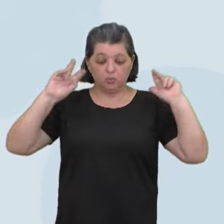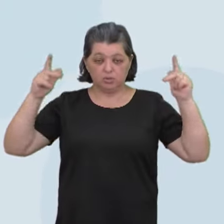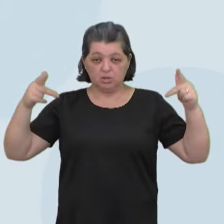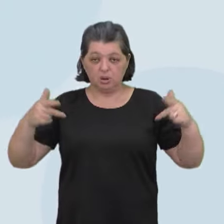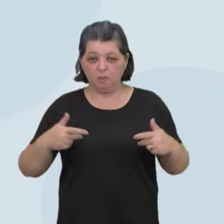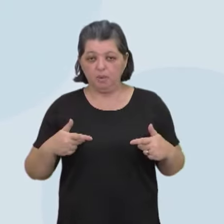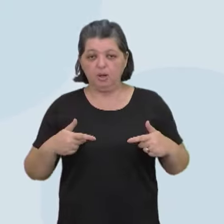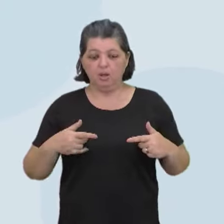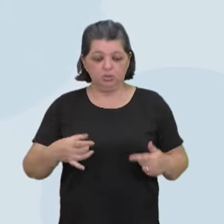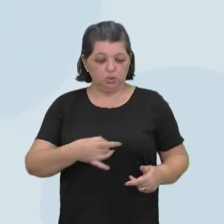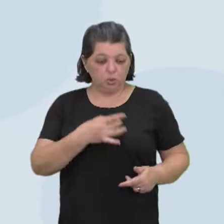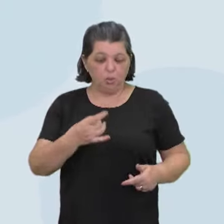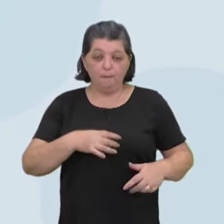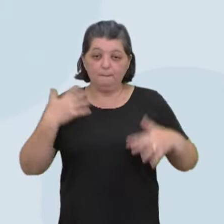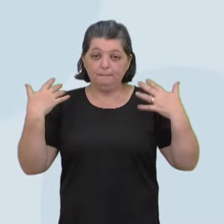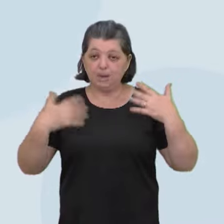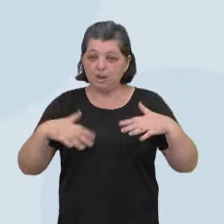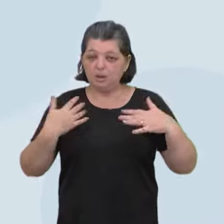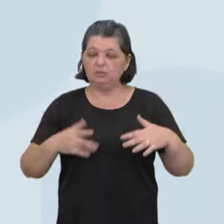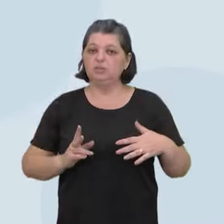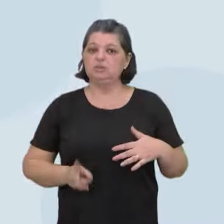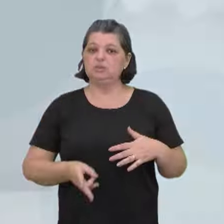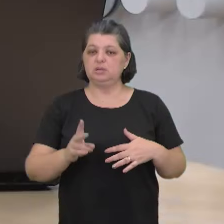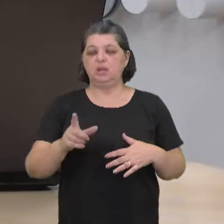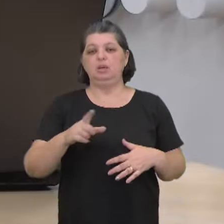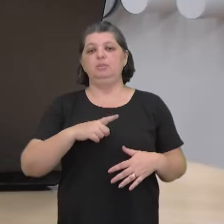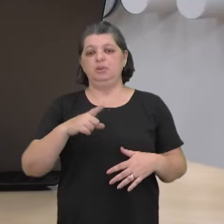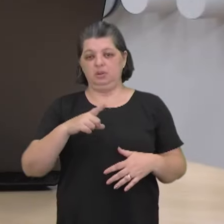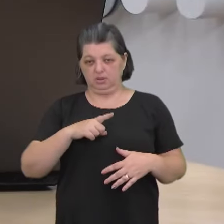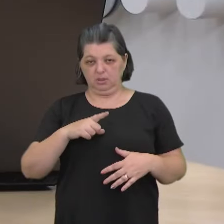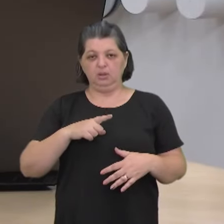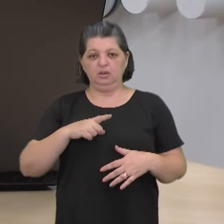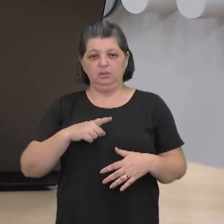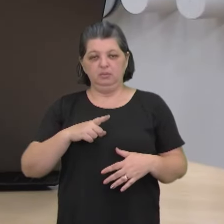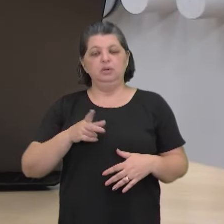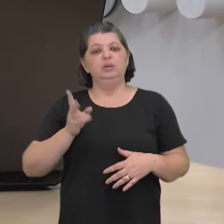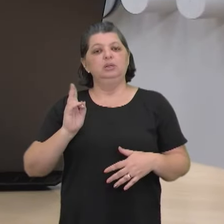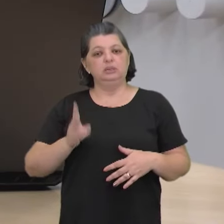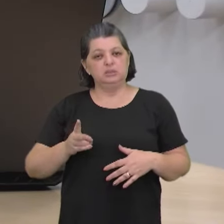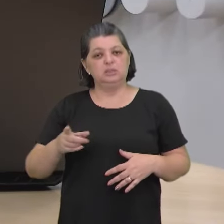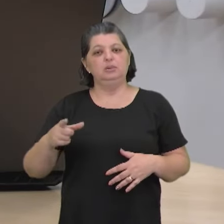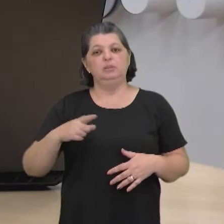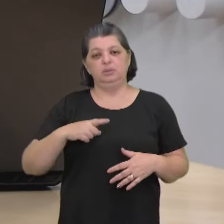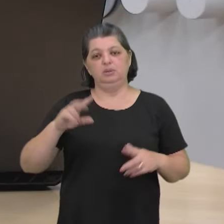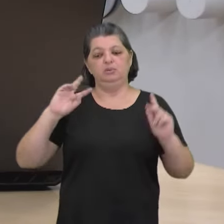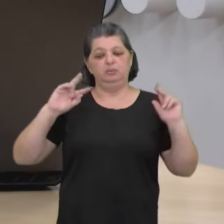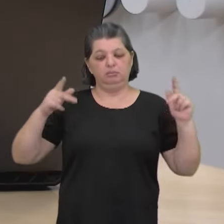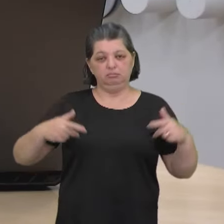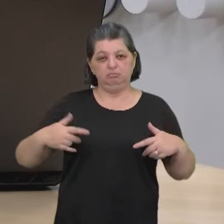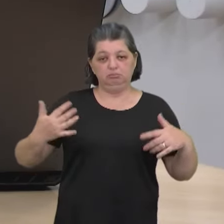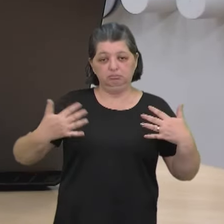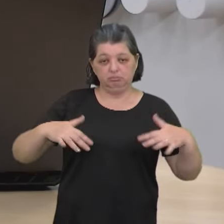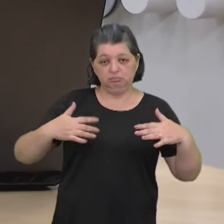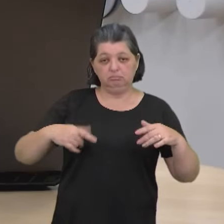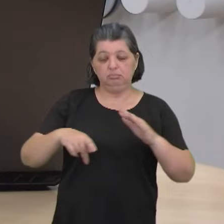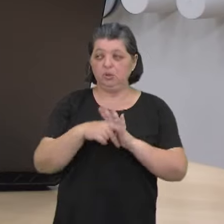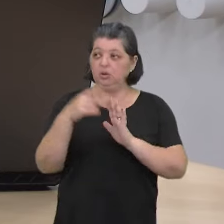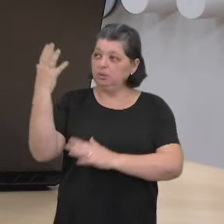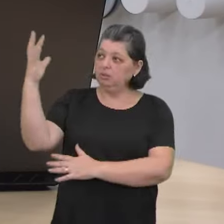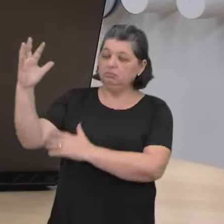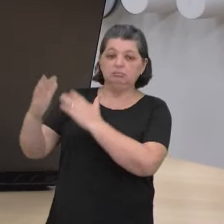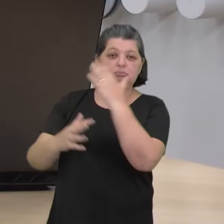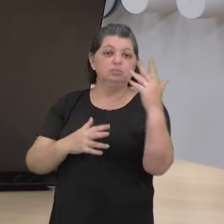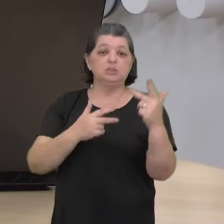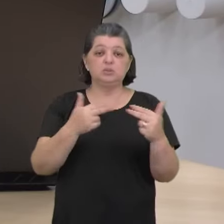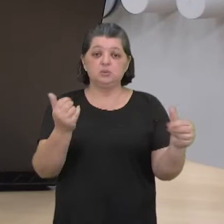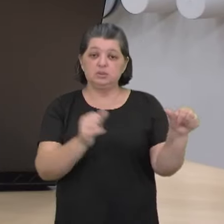do medo que sempre assolou e que sempre acompanhou a humanidade em relação à natureza e a seus